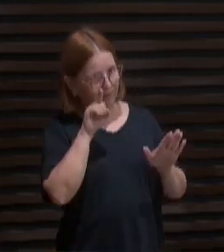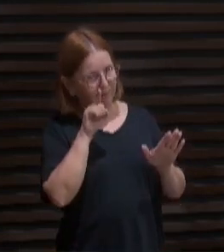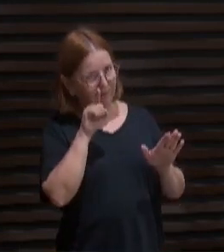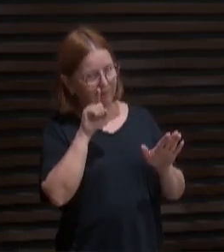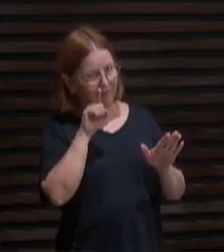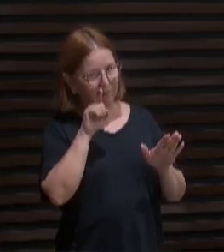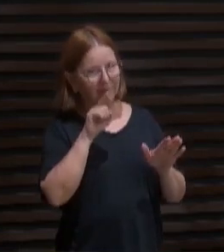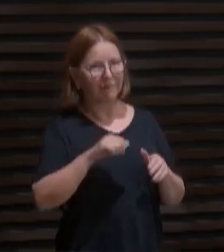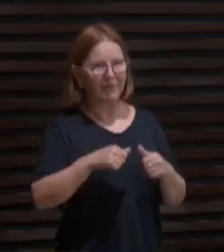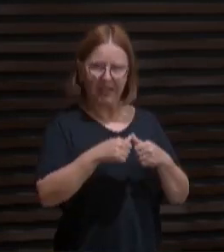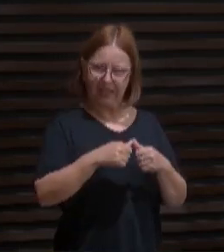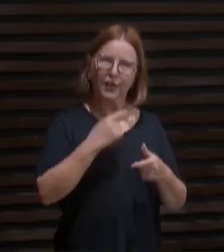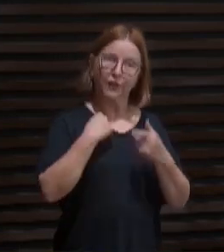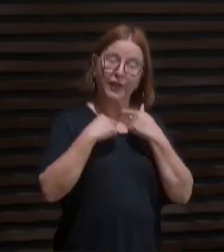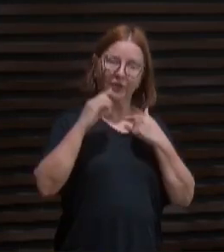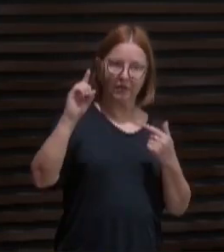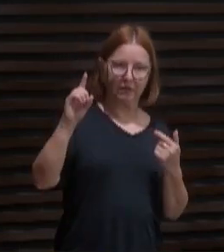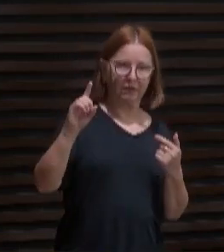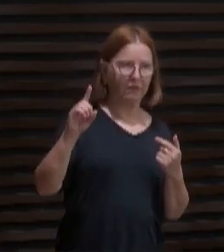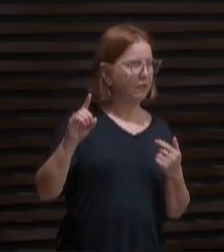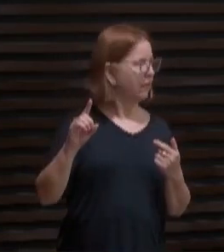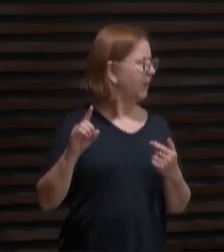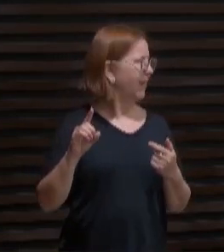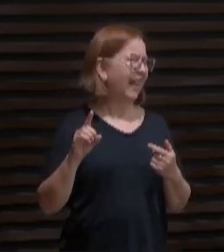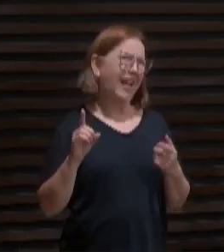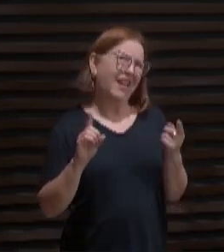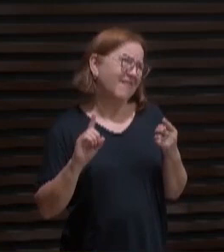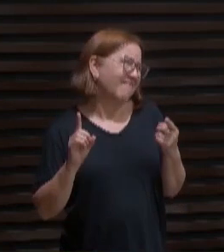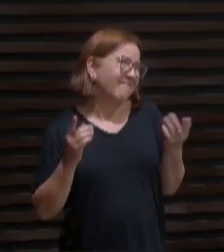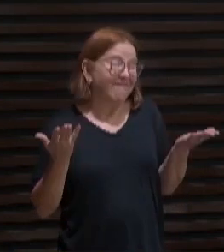Essa é a vontade de Deus. Não, mas ela não está aqui.